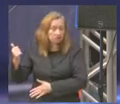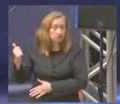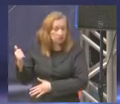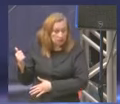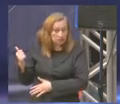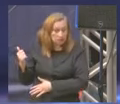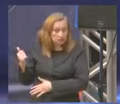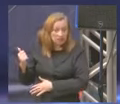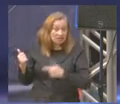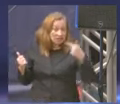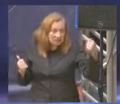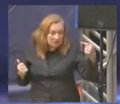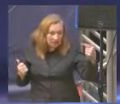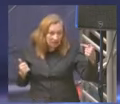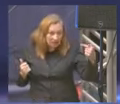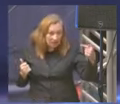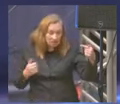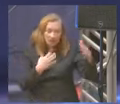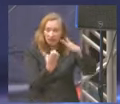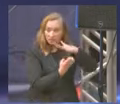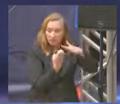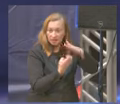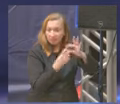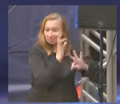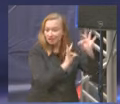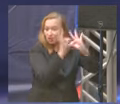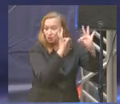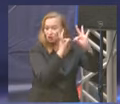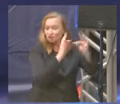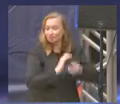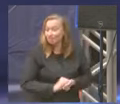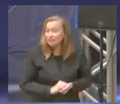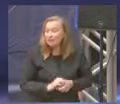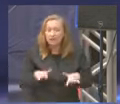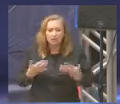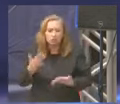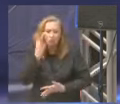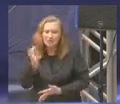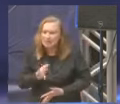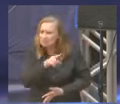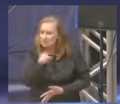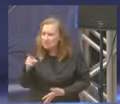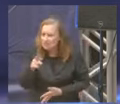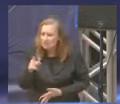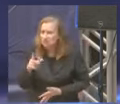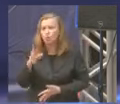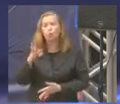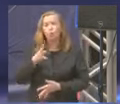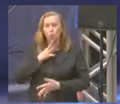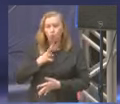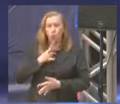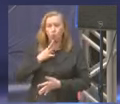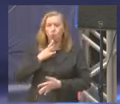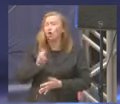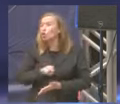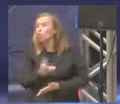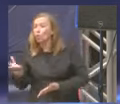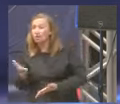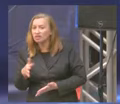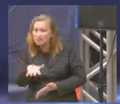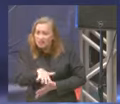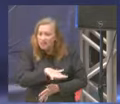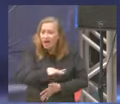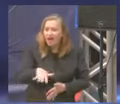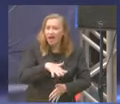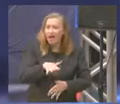empresas, 7 são empresas de tecnologia. Então, não sei se vocês tinham essa noção de quanto esse setor já